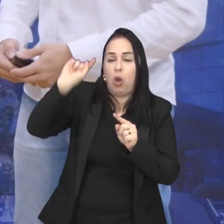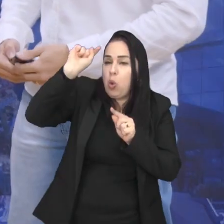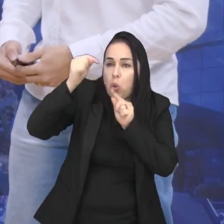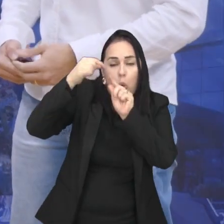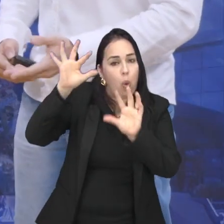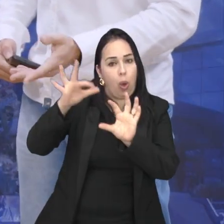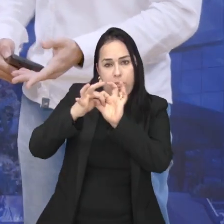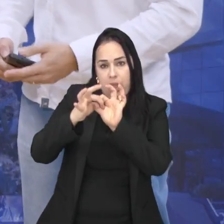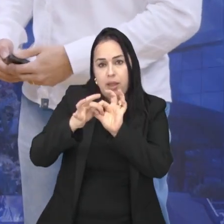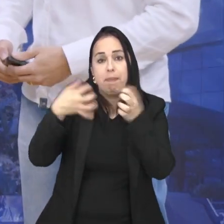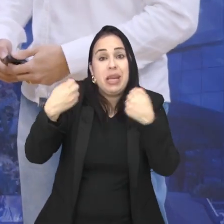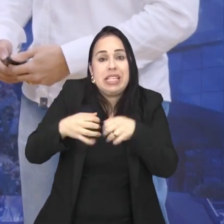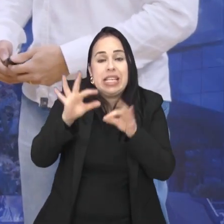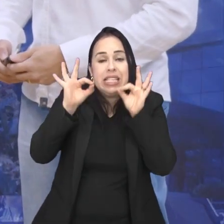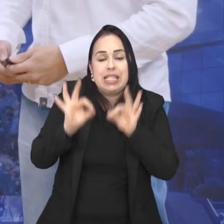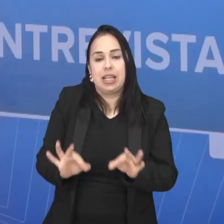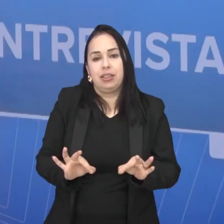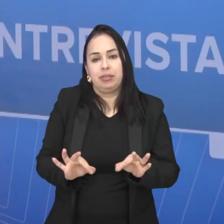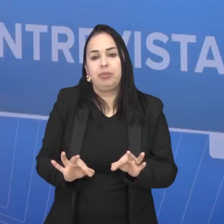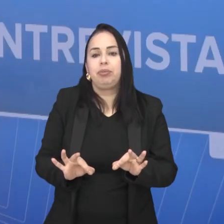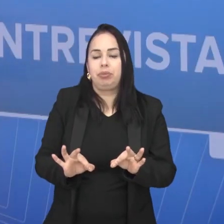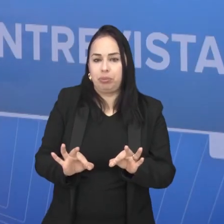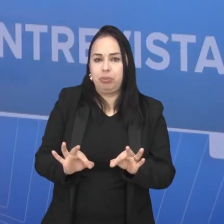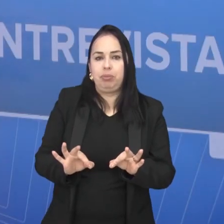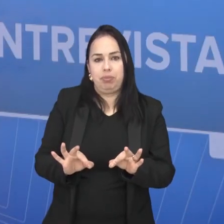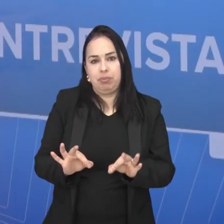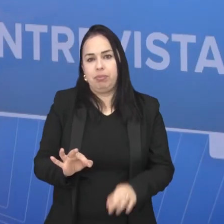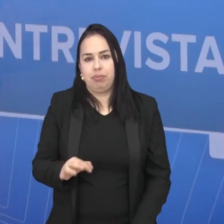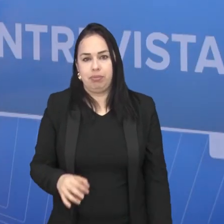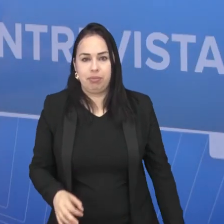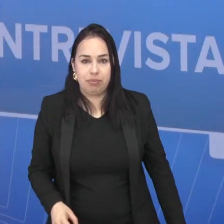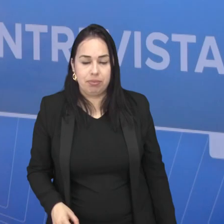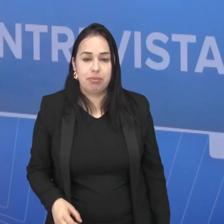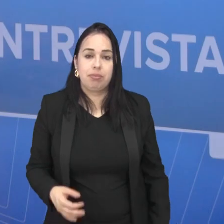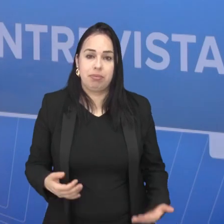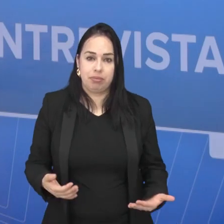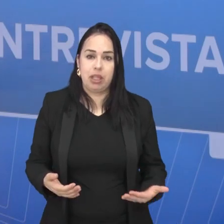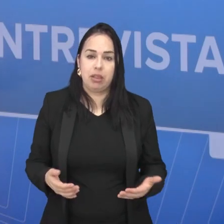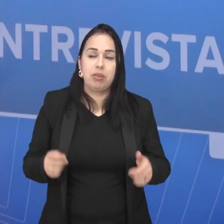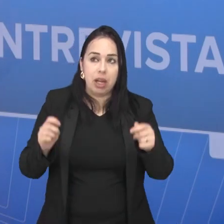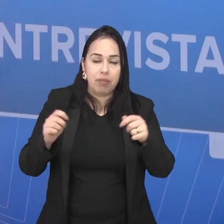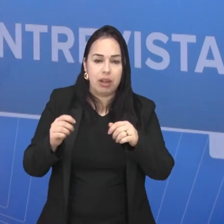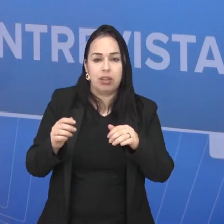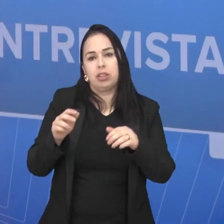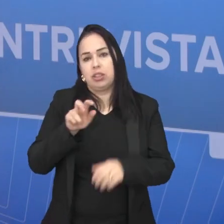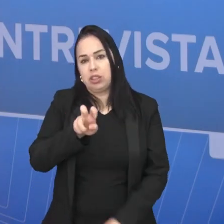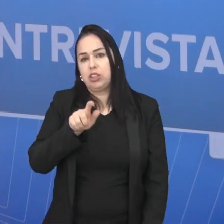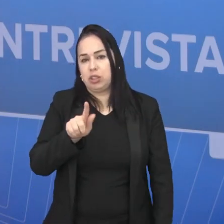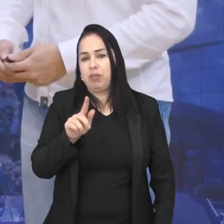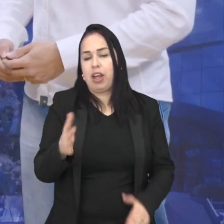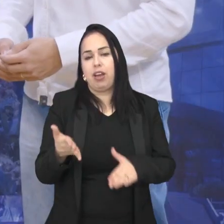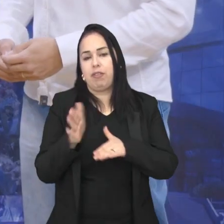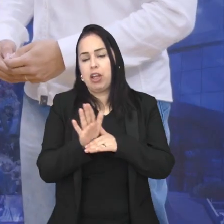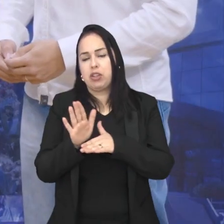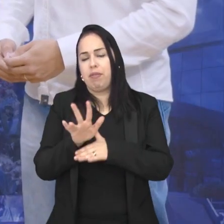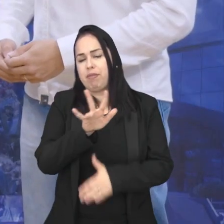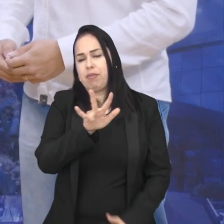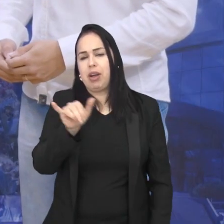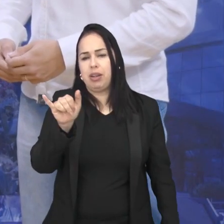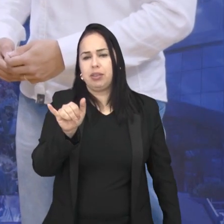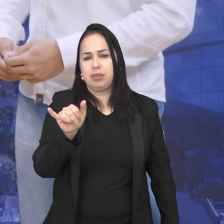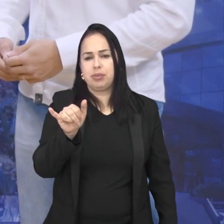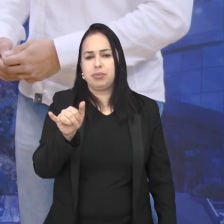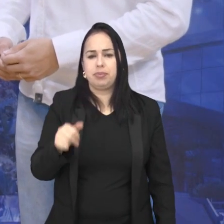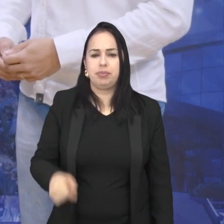reação. Exato, tem que ser o mínimo de atraso possível, né? E isso ele vai colaborar, com certeza o 5G